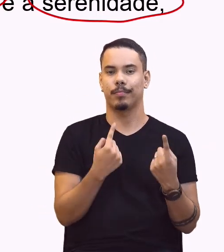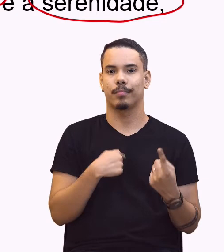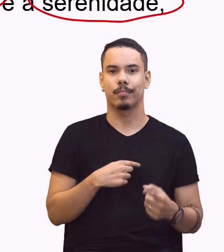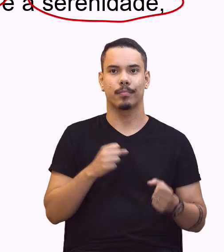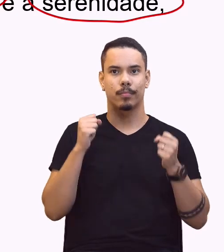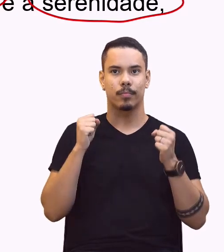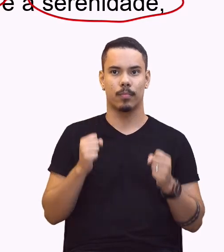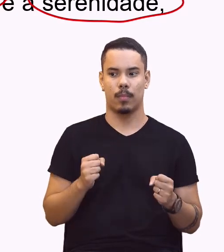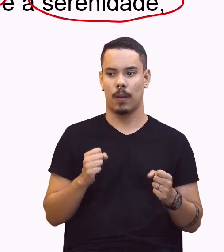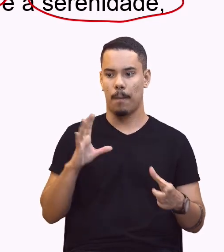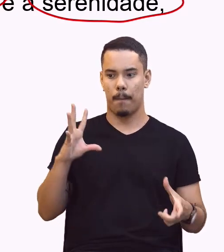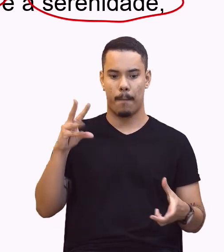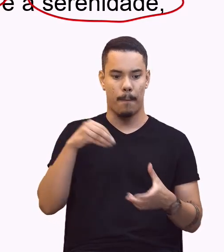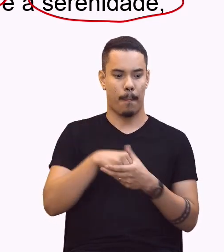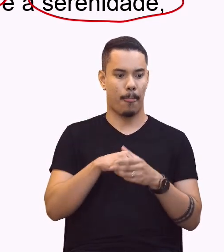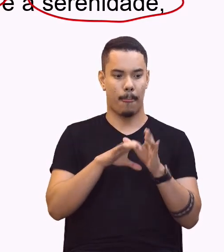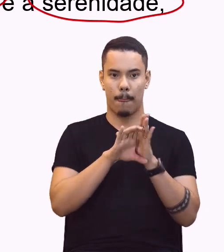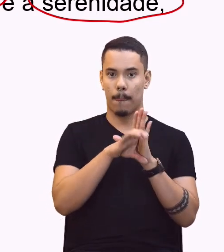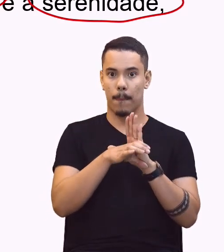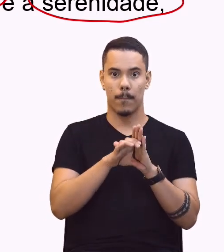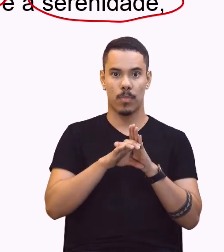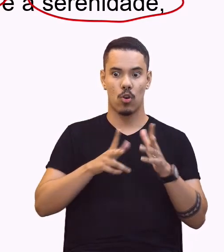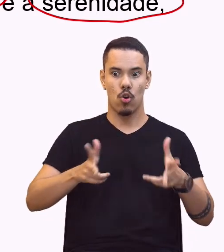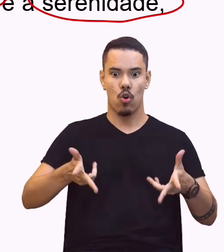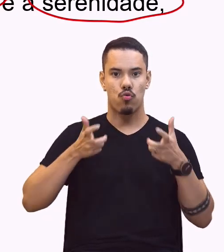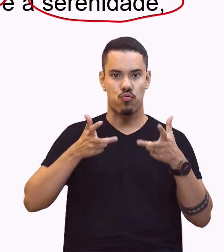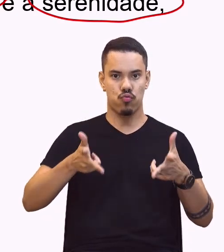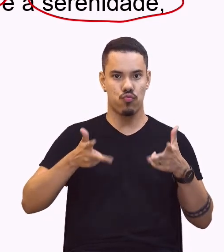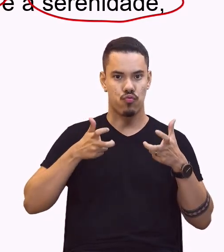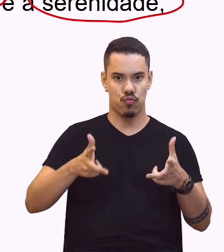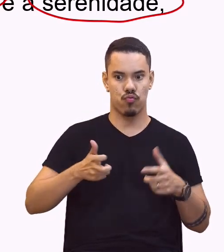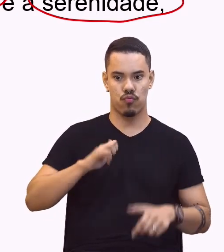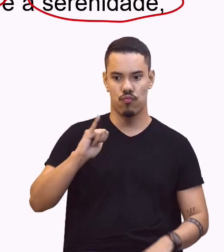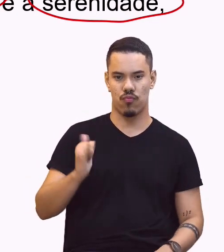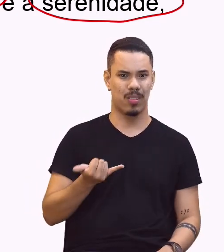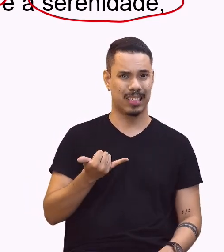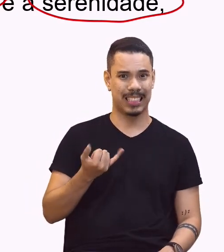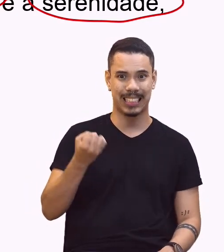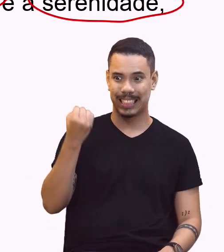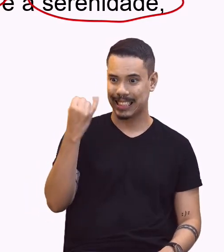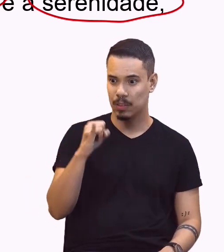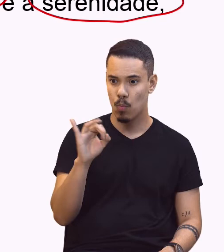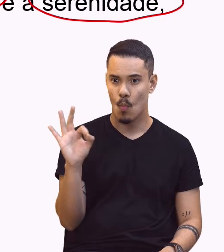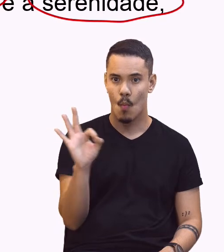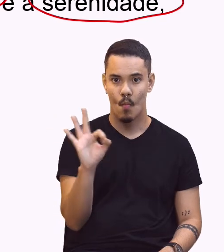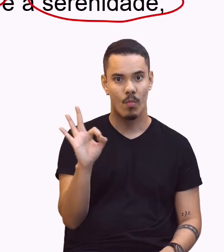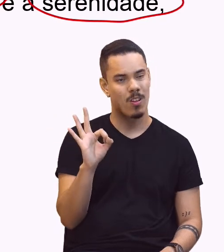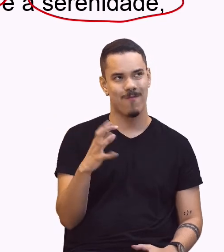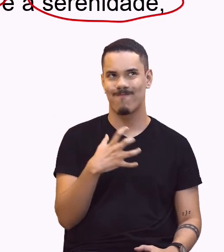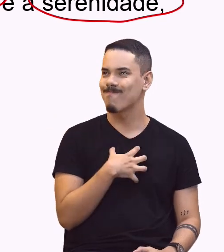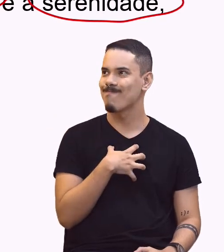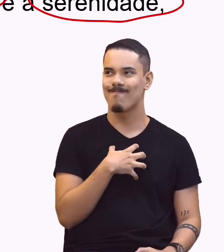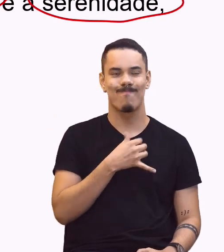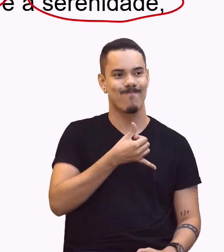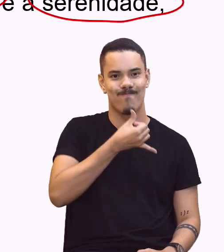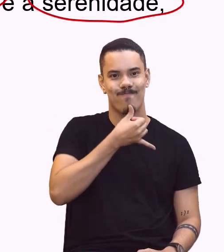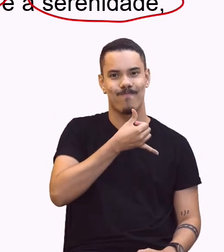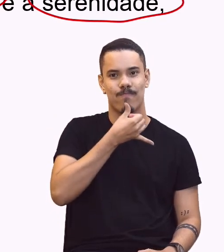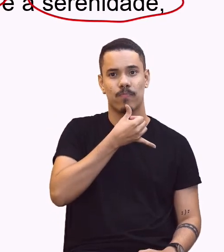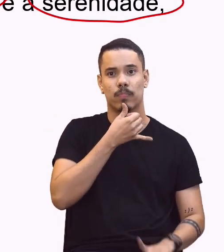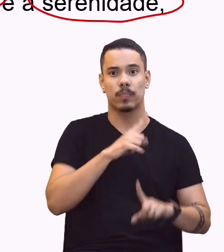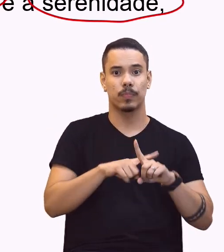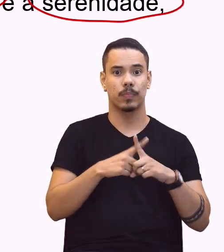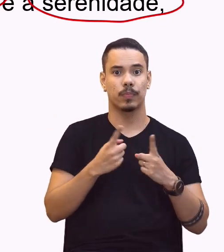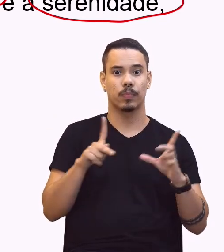entrar dentro do conceito do consumismo. Eu não serei feliz se eu não tiver aquilo em minha vida. Só que voltado